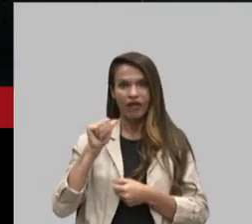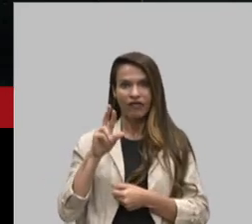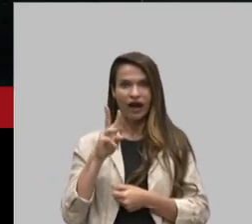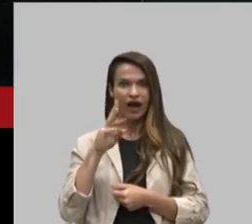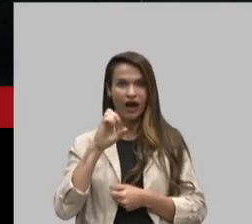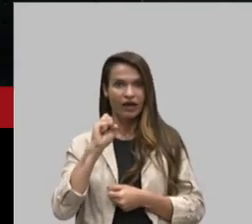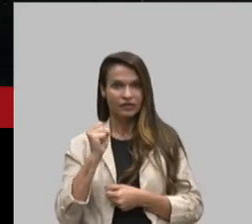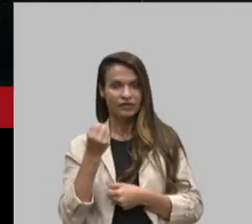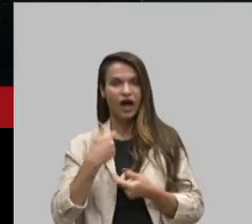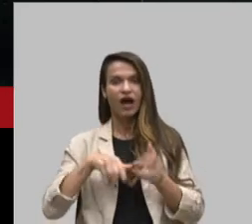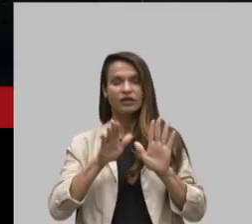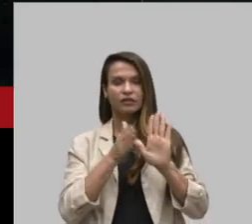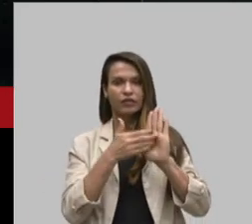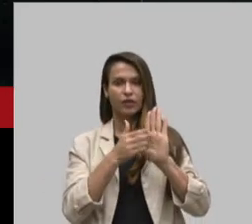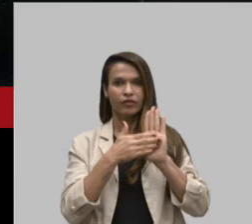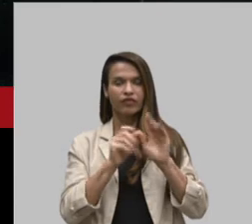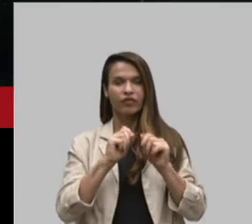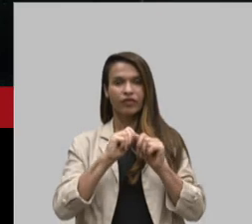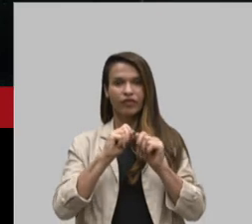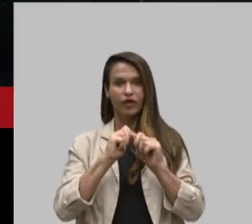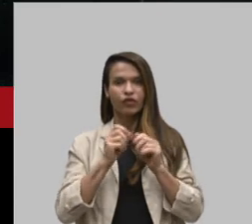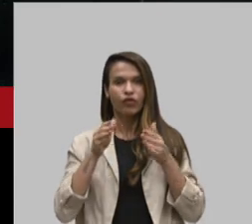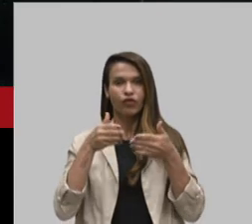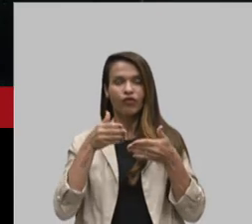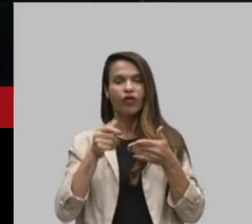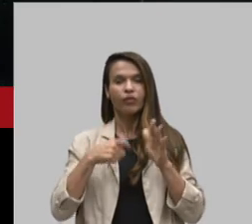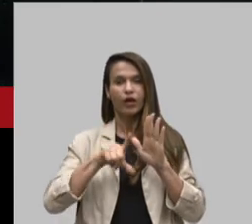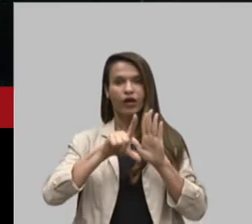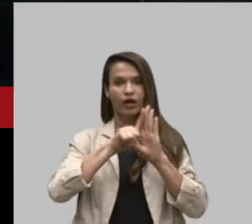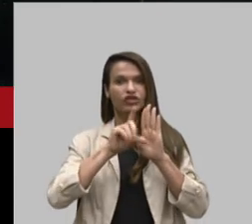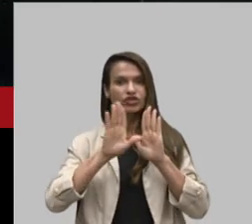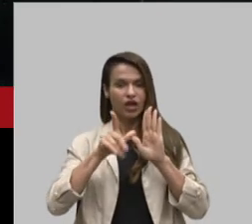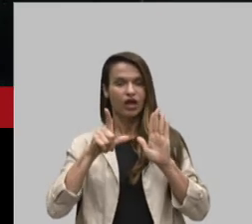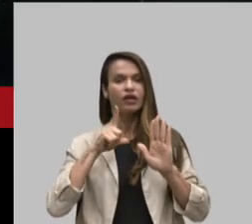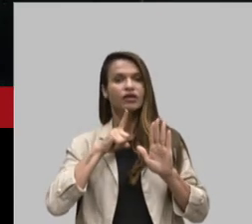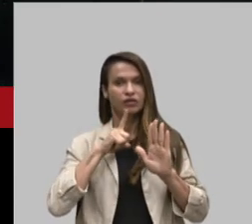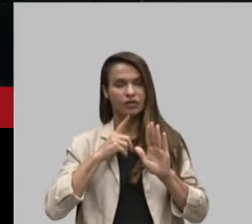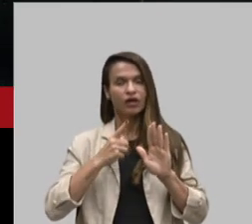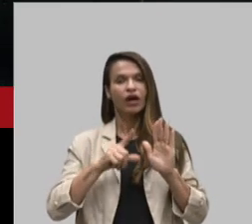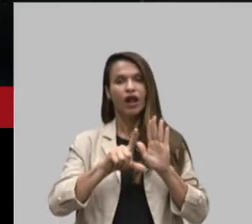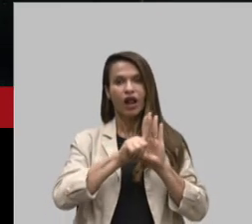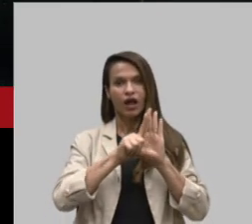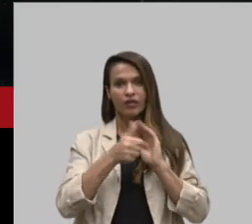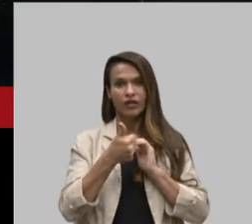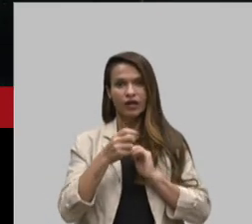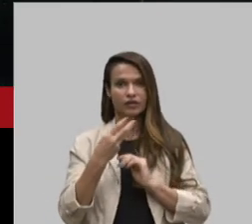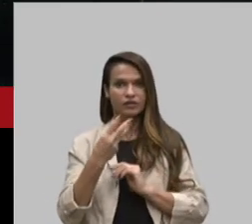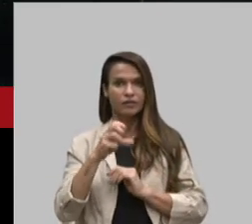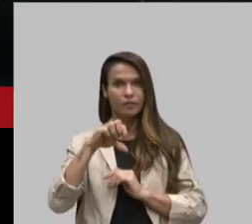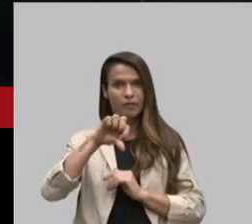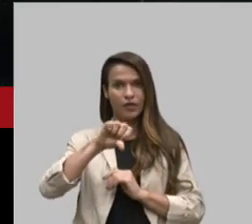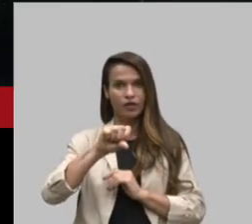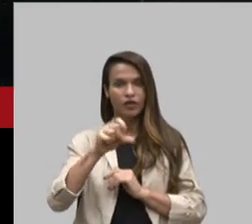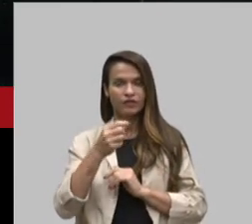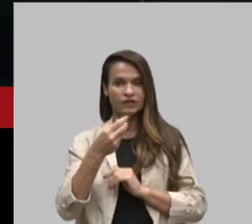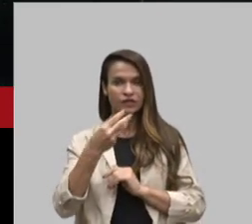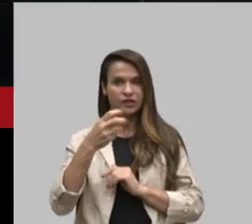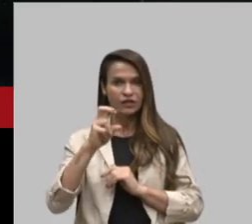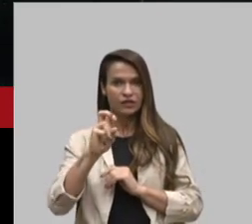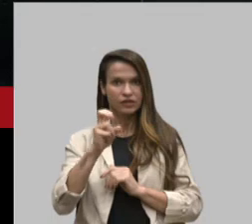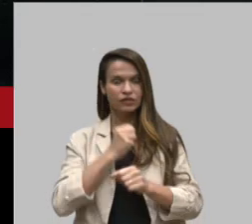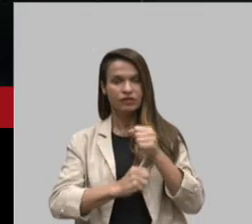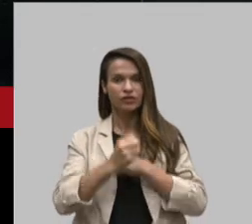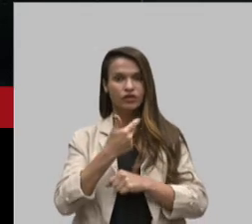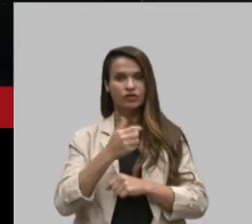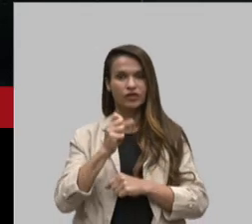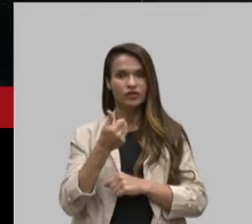proposta ela foi feita tá baseada em cima de uma lei já existente a lei 13.935 de 2019 que ela